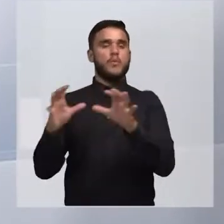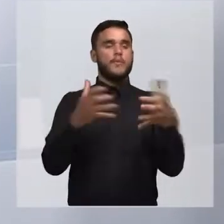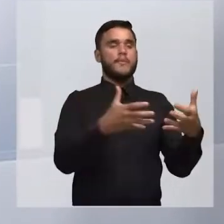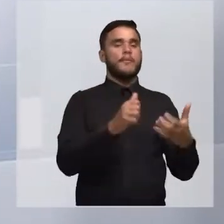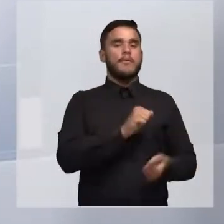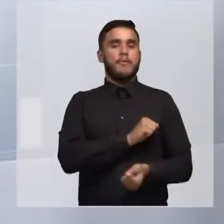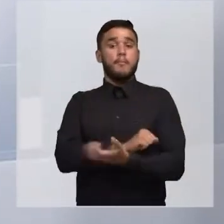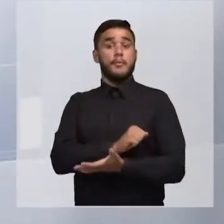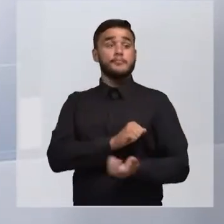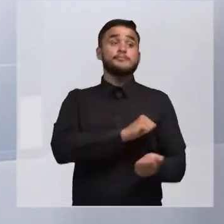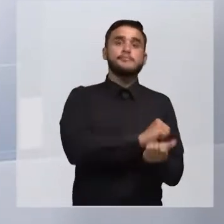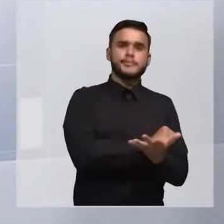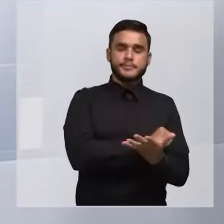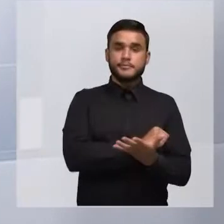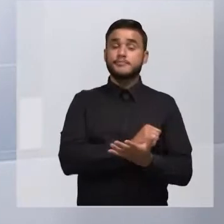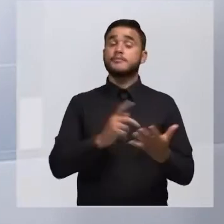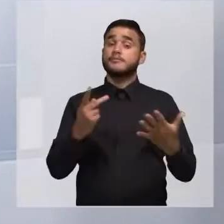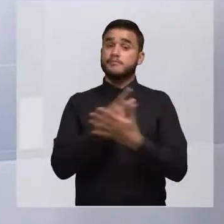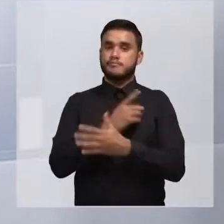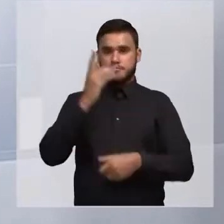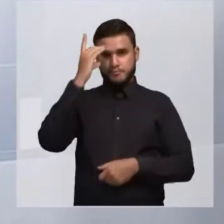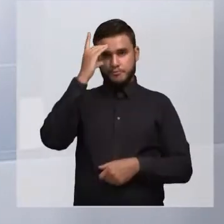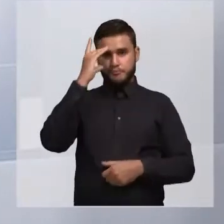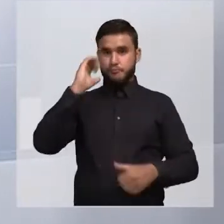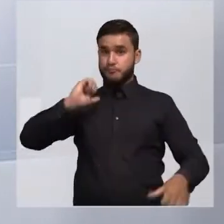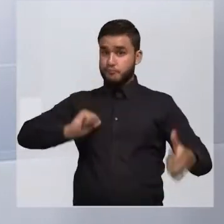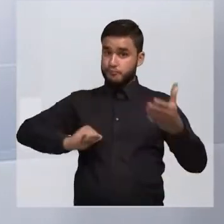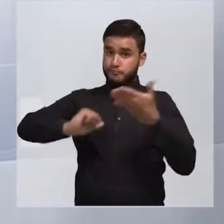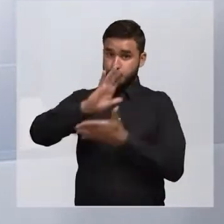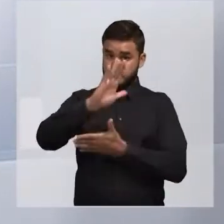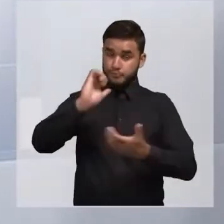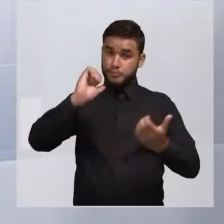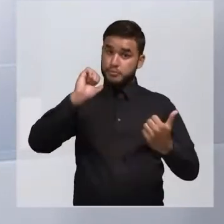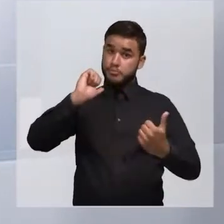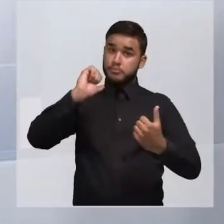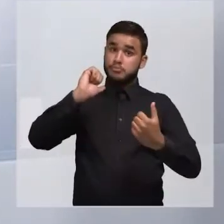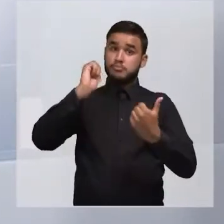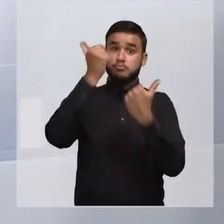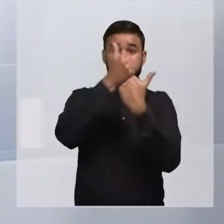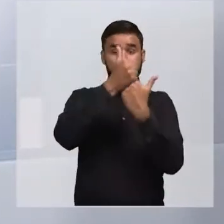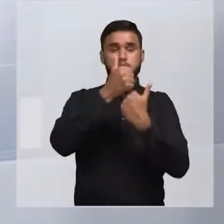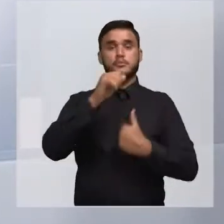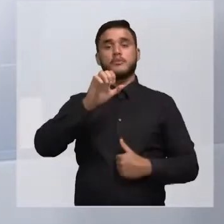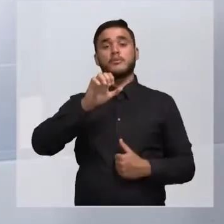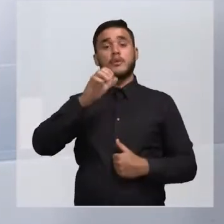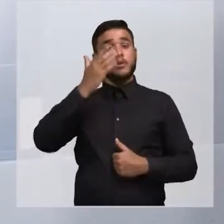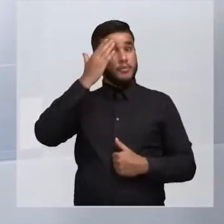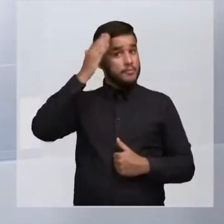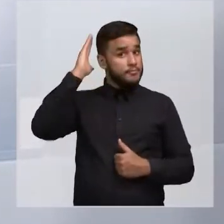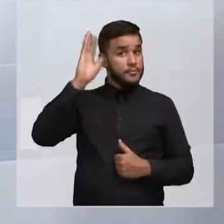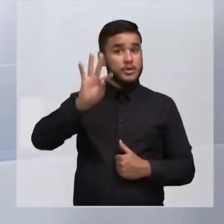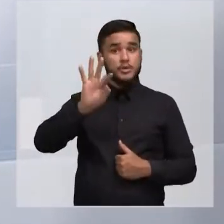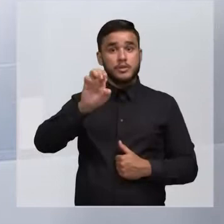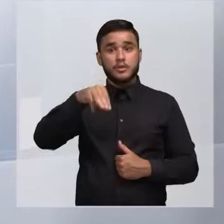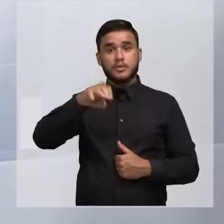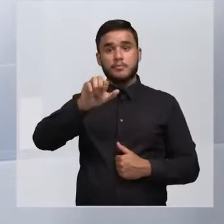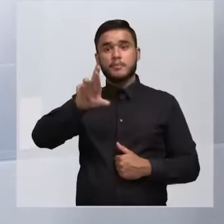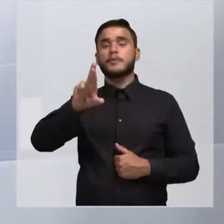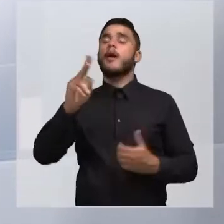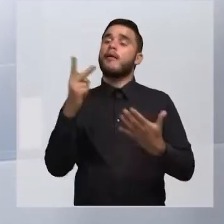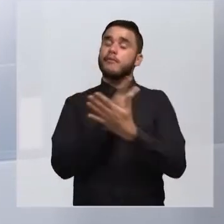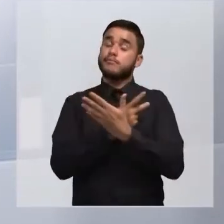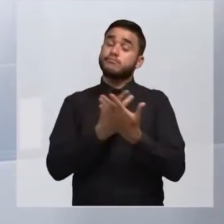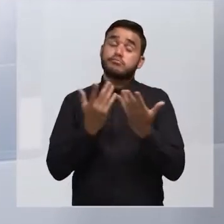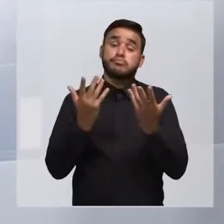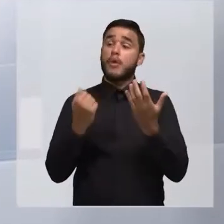você tem a queda de Dilma Rousseff, Michel Temer assume, mas logo depois se desmancha também, e uma